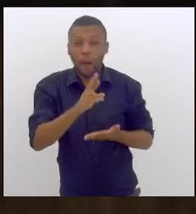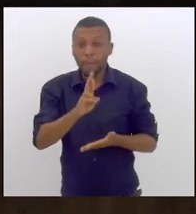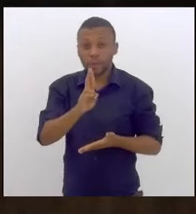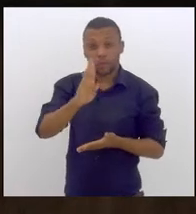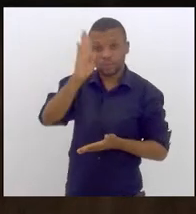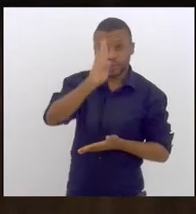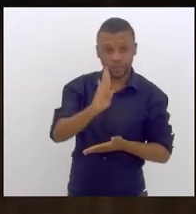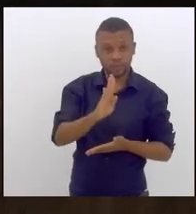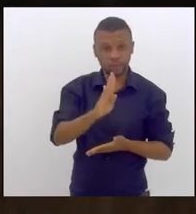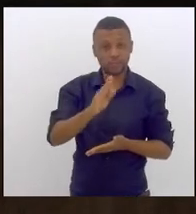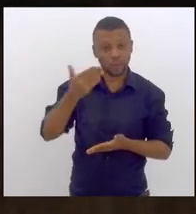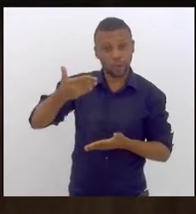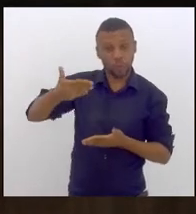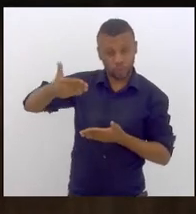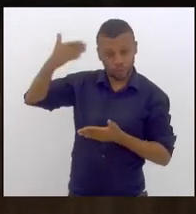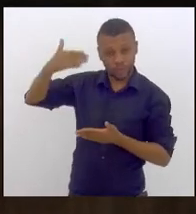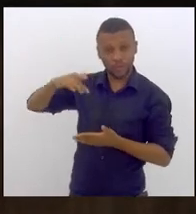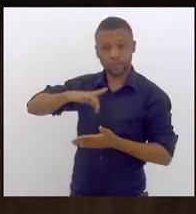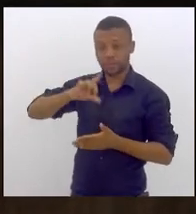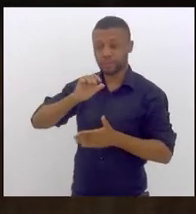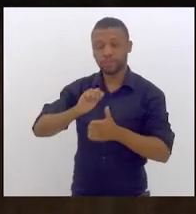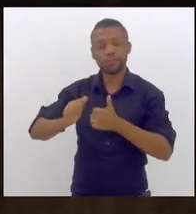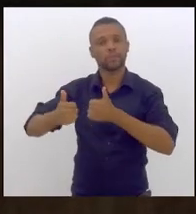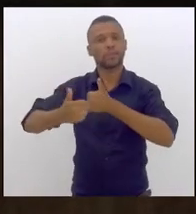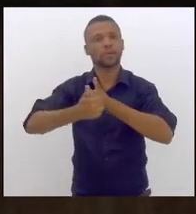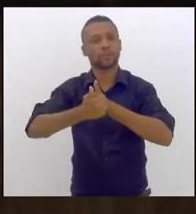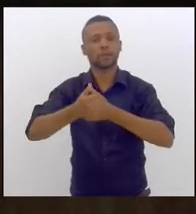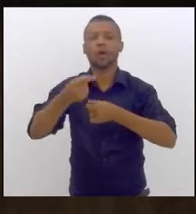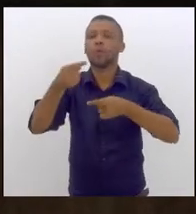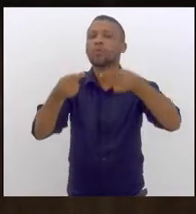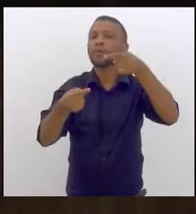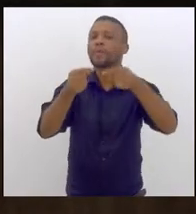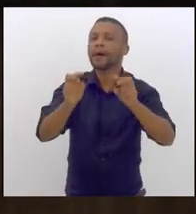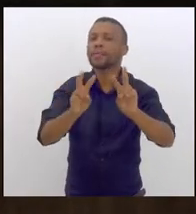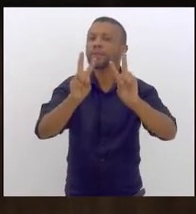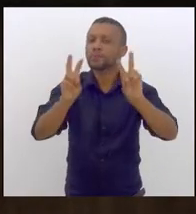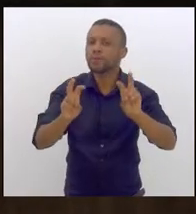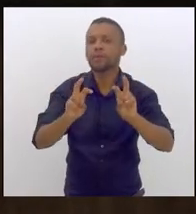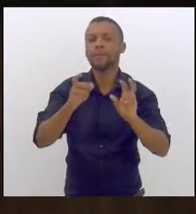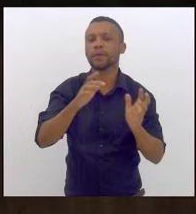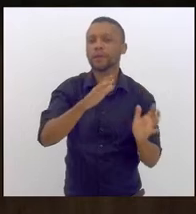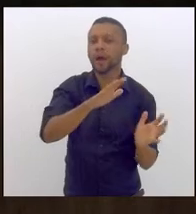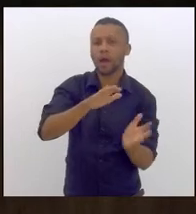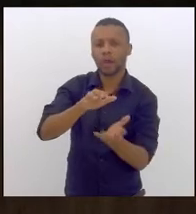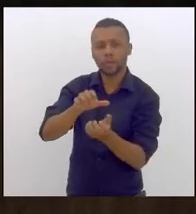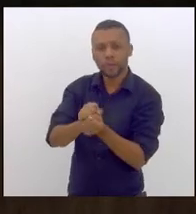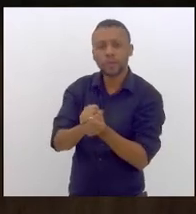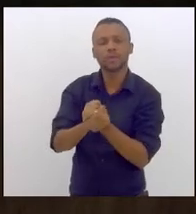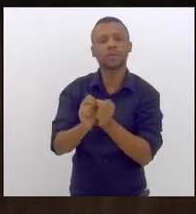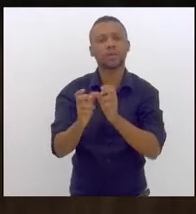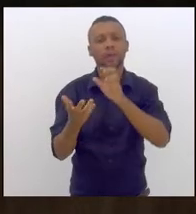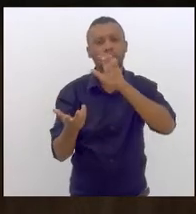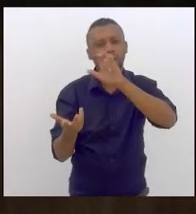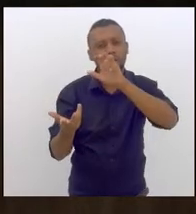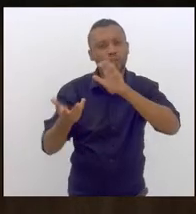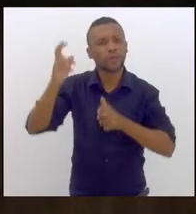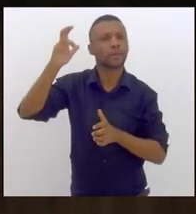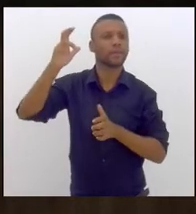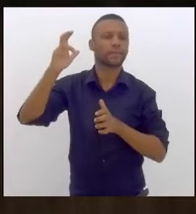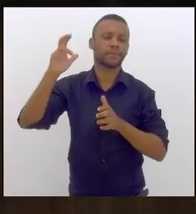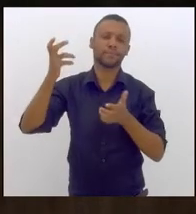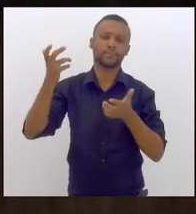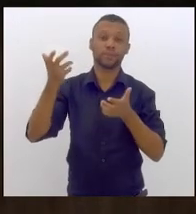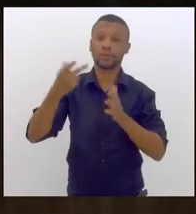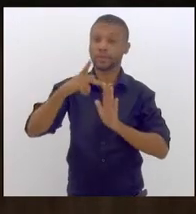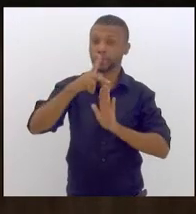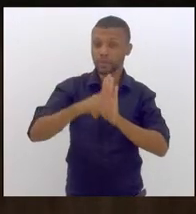grande protagonismo, Mink, no debate sobre a questão da sustentabilidade, a questão das mudanças climáticas. Então, esse projeto do